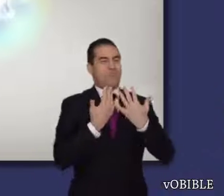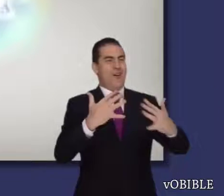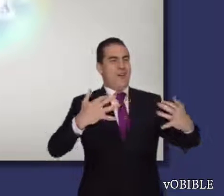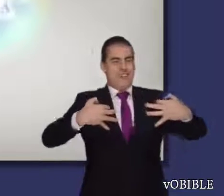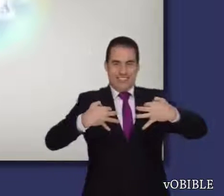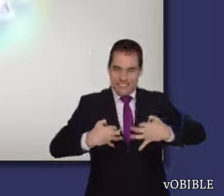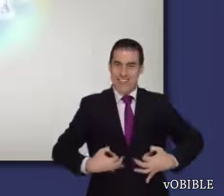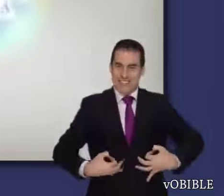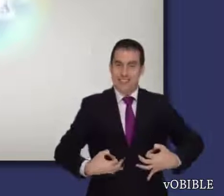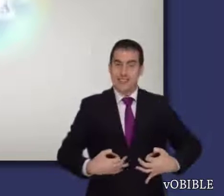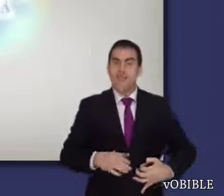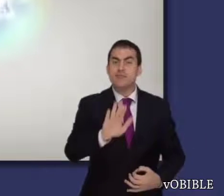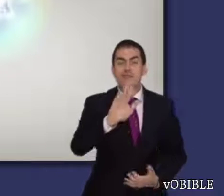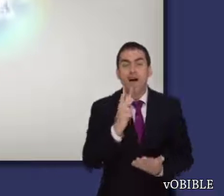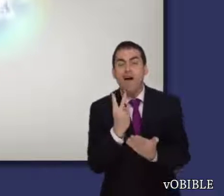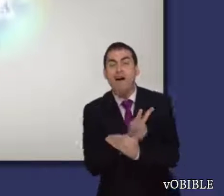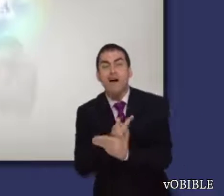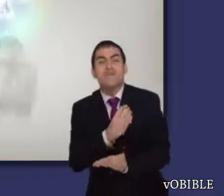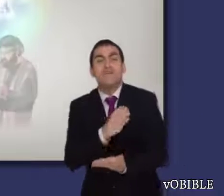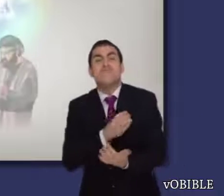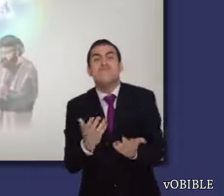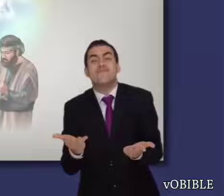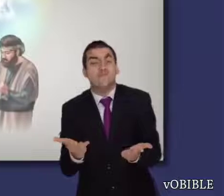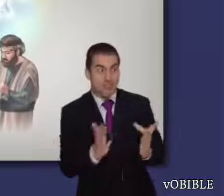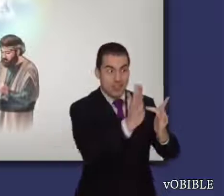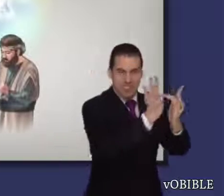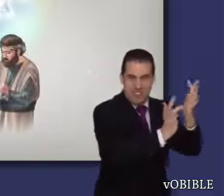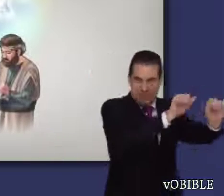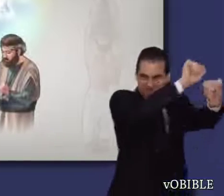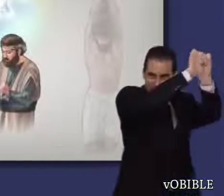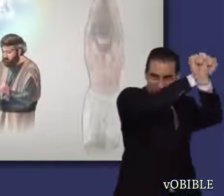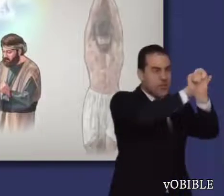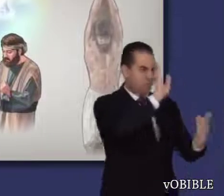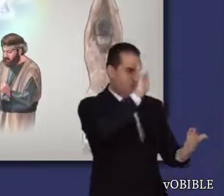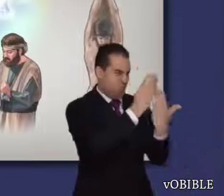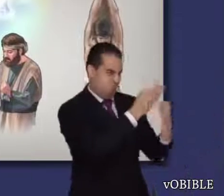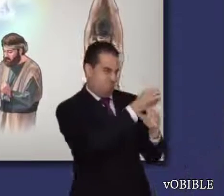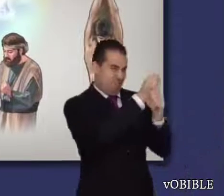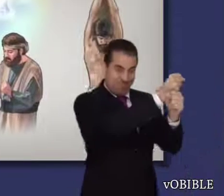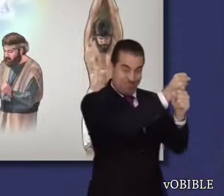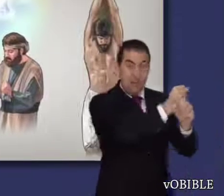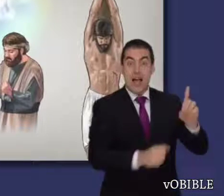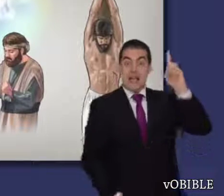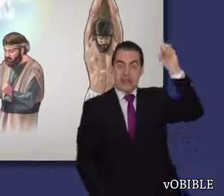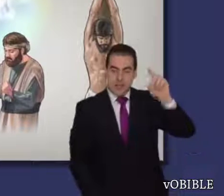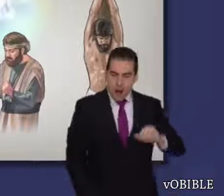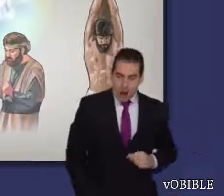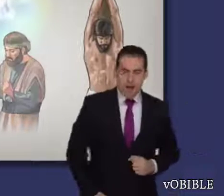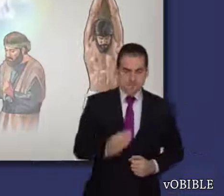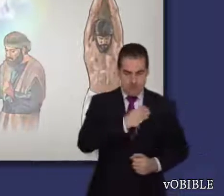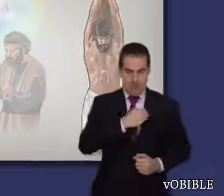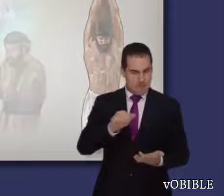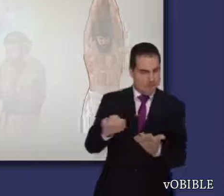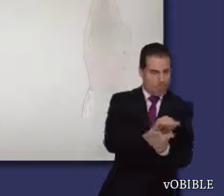Isso quer dizer que é preciso reconhecer que somos pecadores e precisamos do sacrifício de Jesus para ter o perdão de